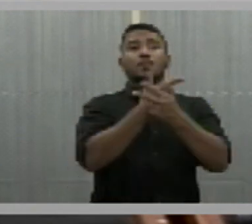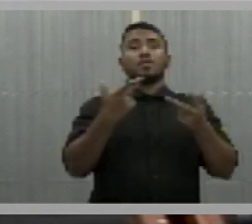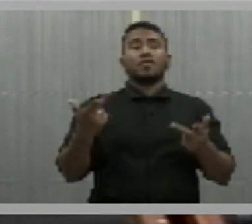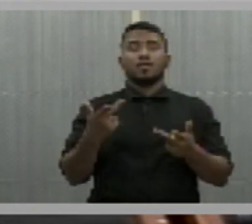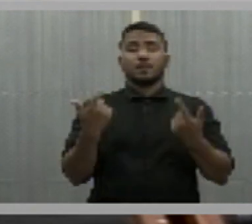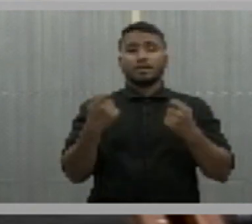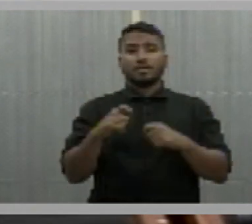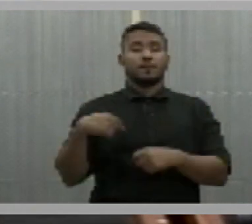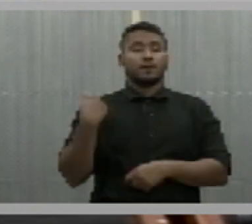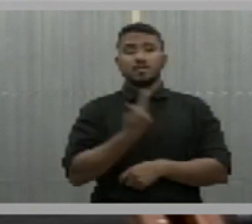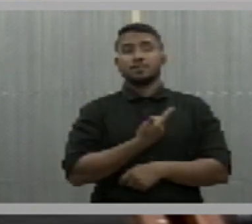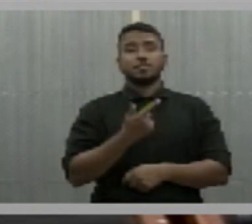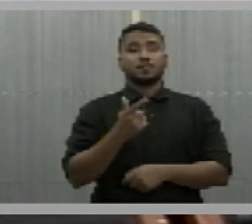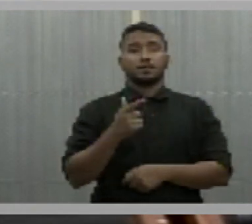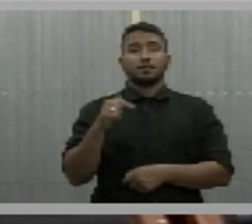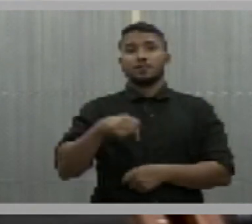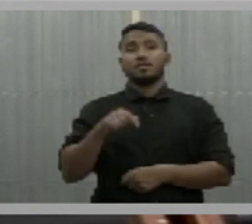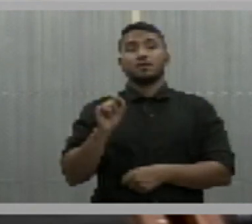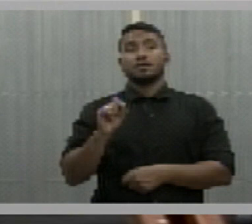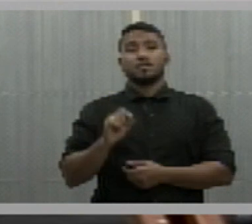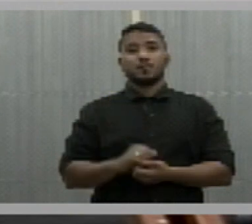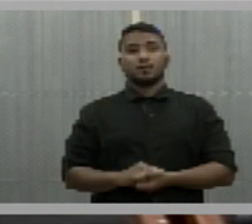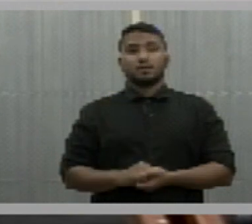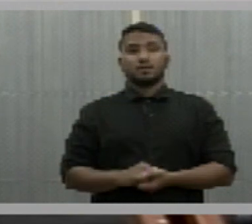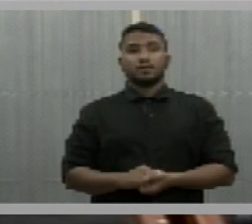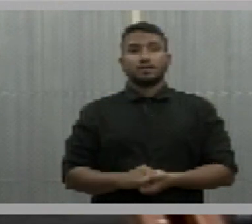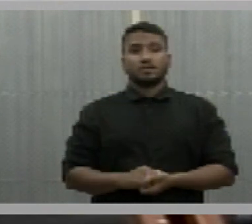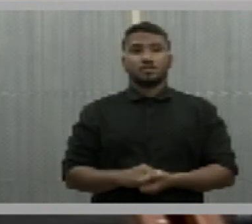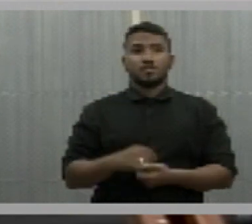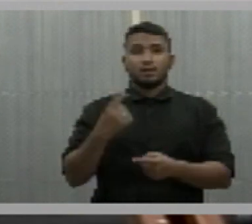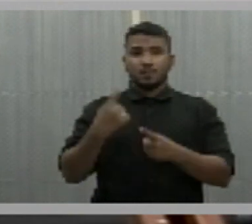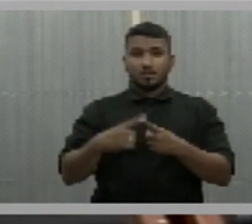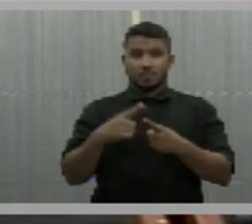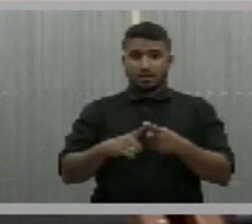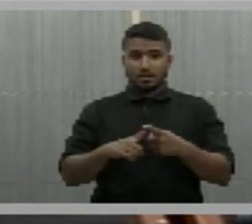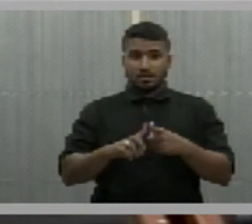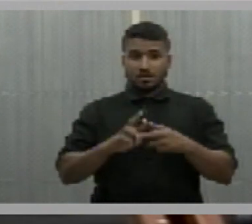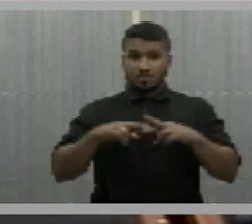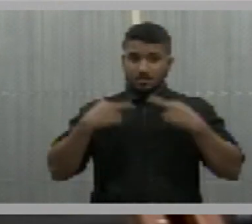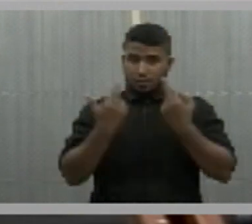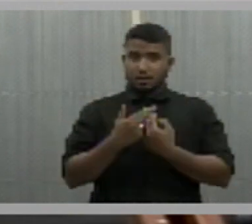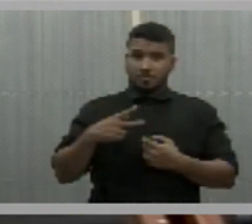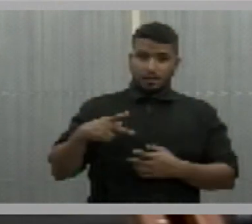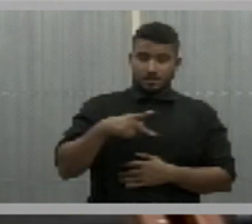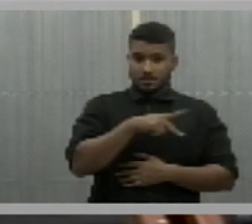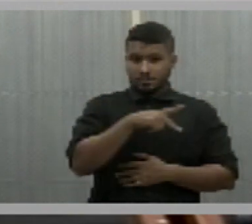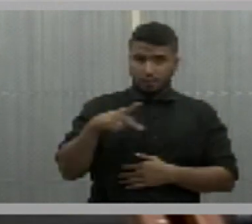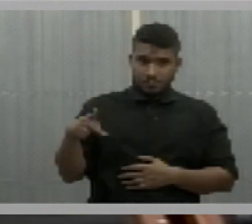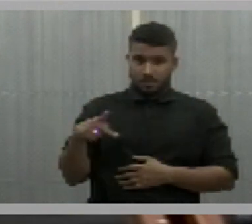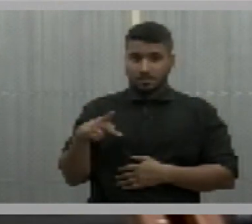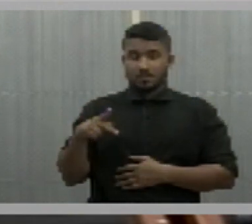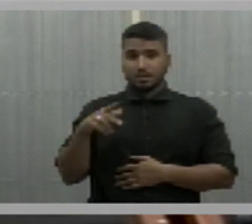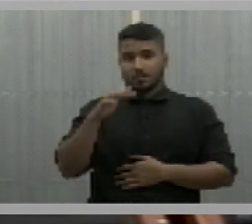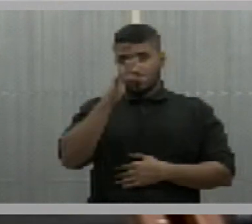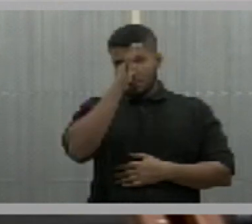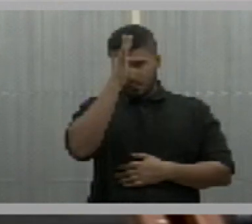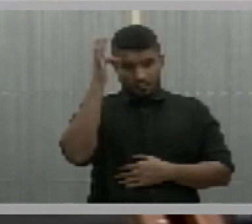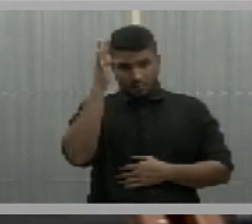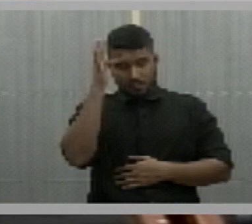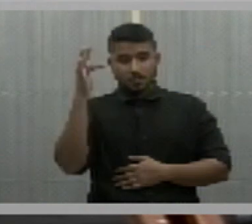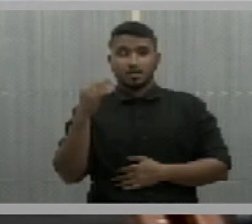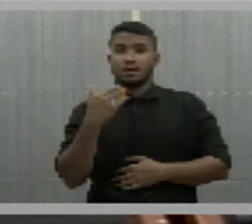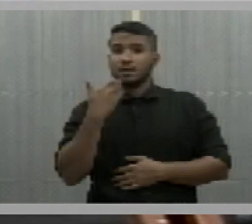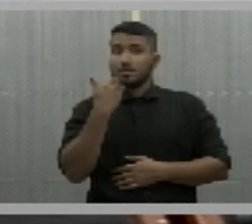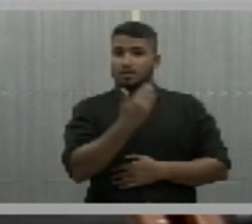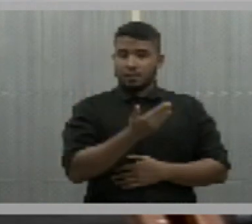aqui a gente, porque inclusive na audiência que o presidente Franzé